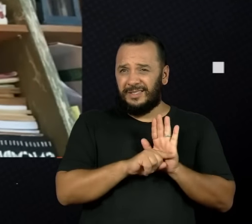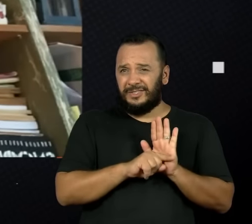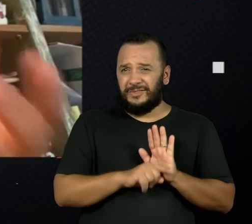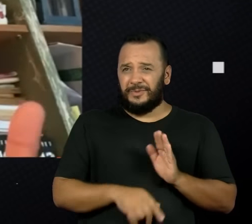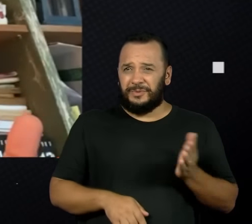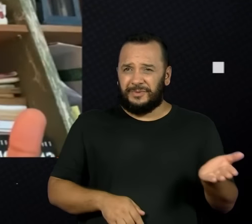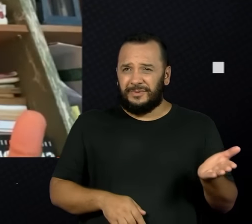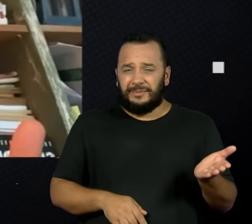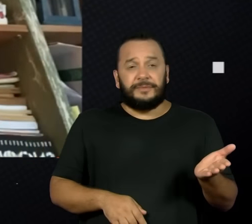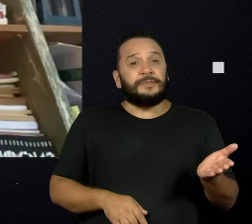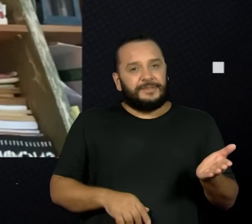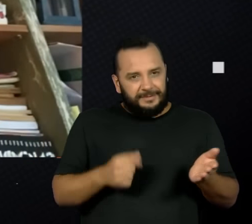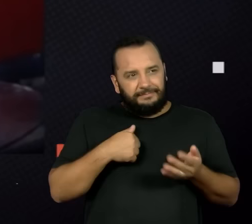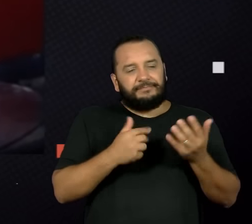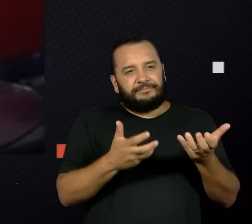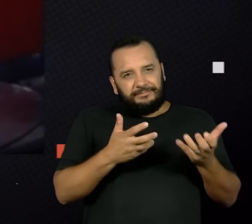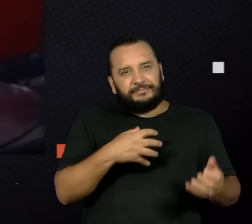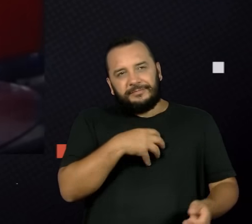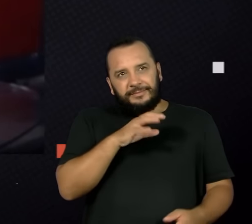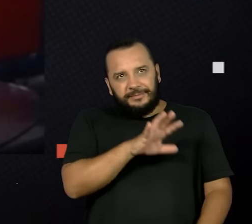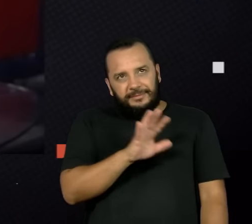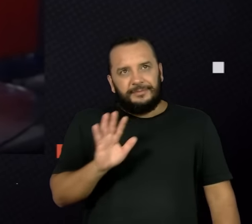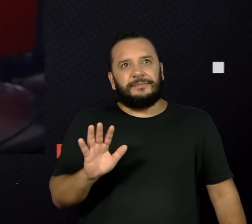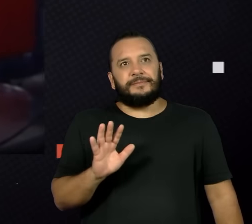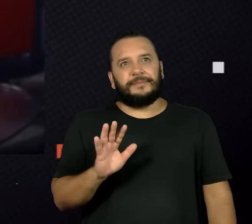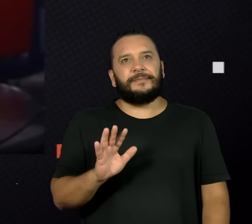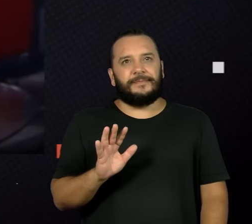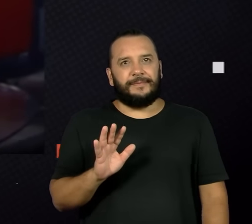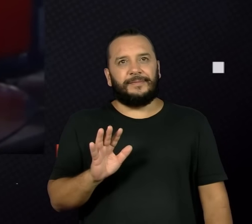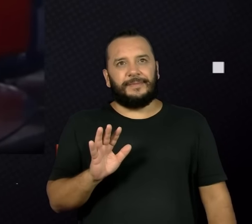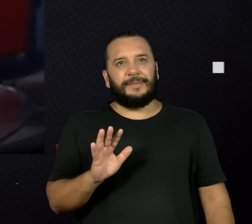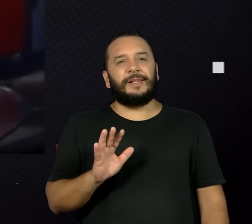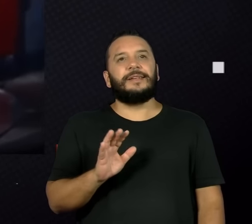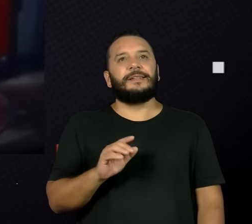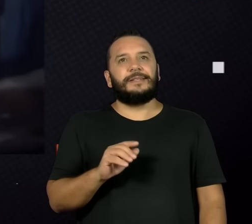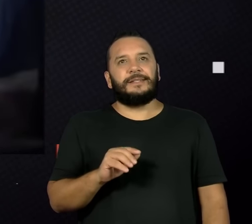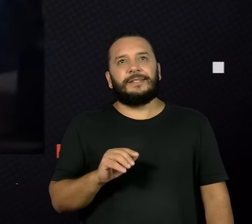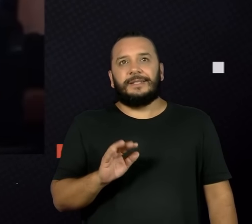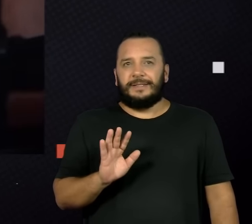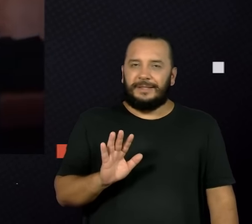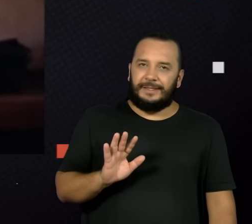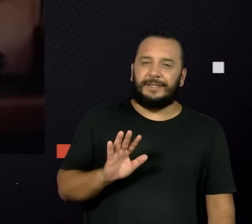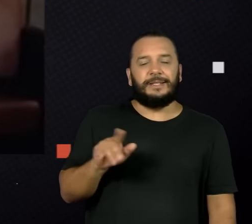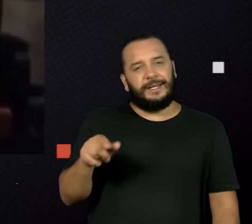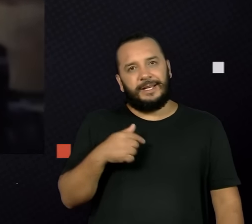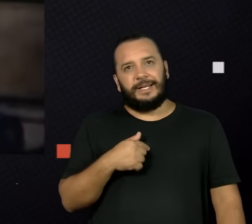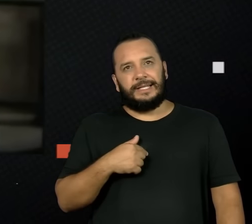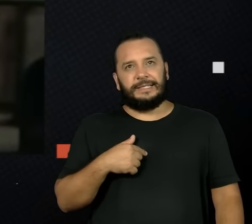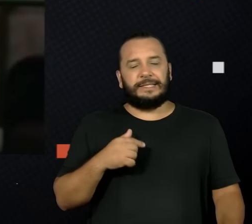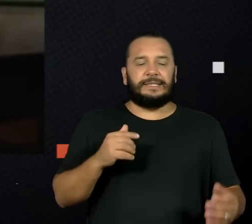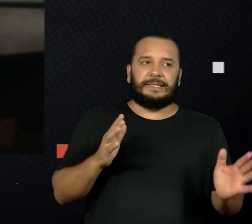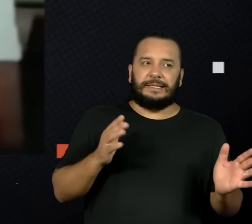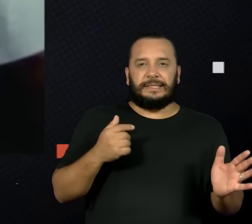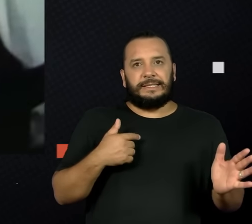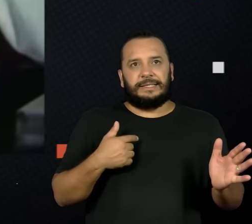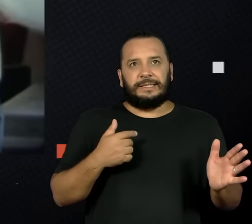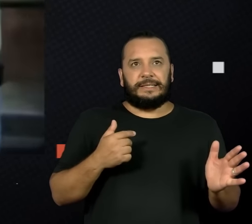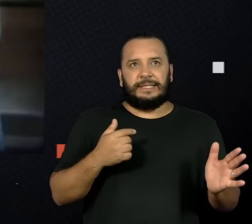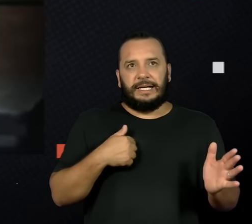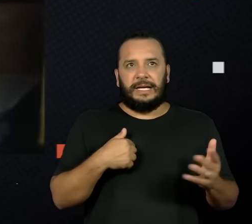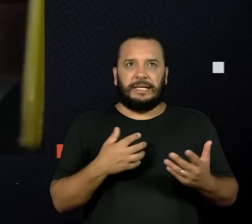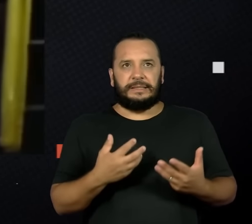e era justamente isso que eu queria uma coisa surpreendente e a insegurança o receio fesse né